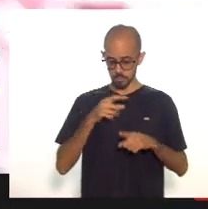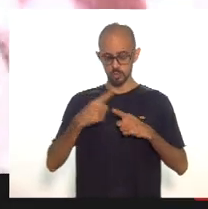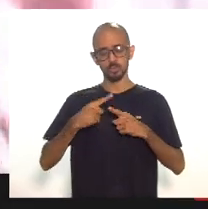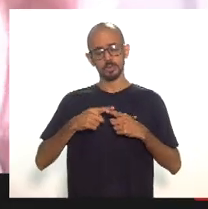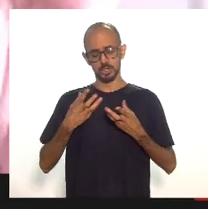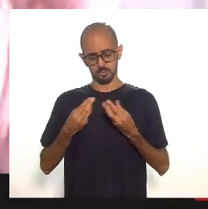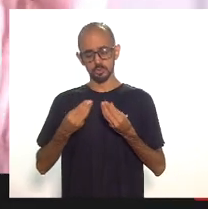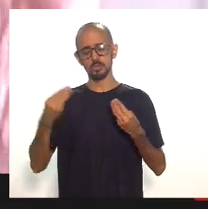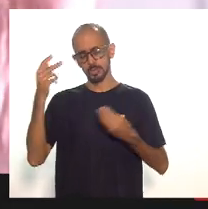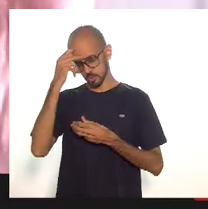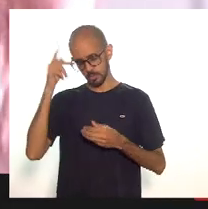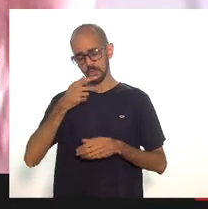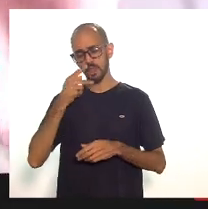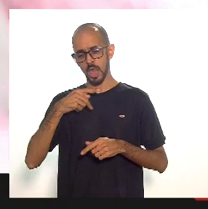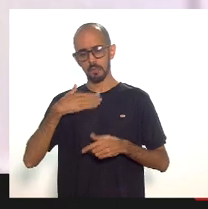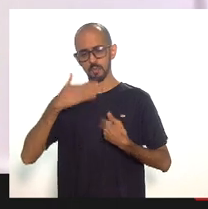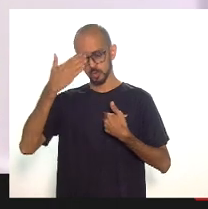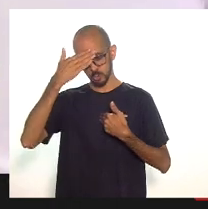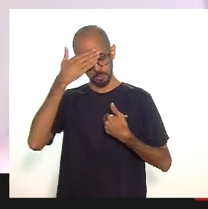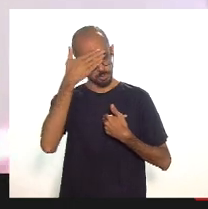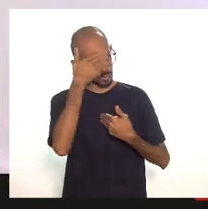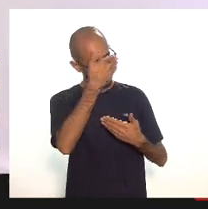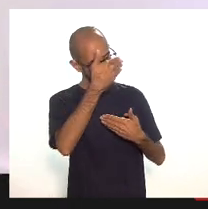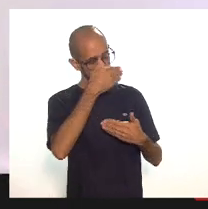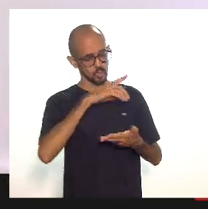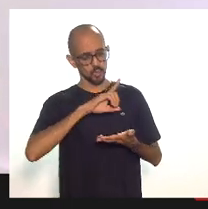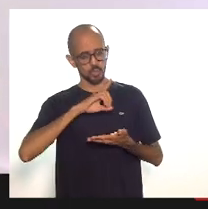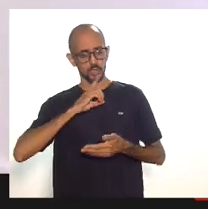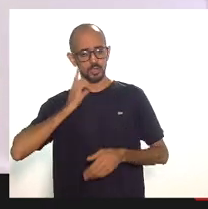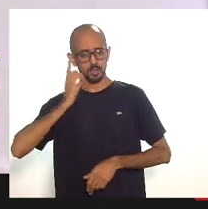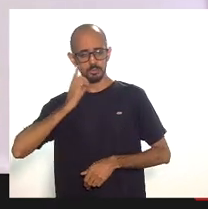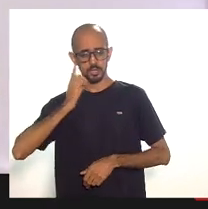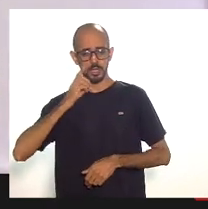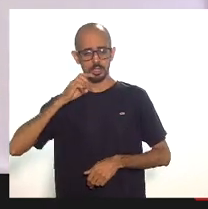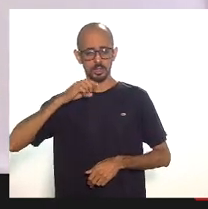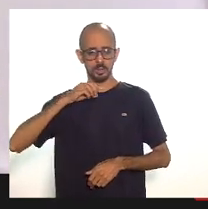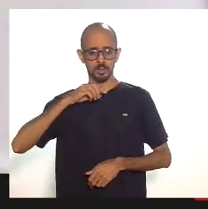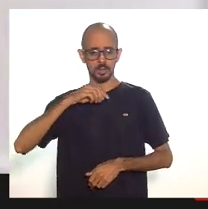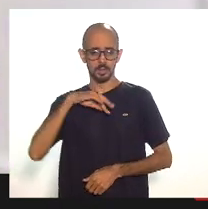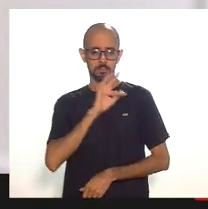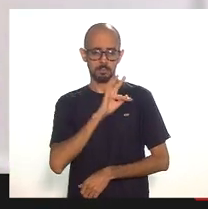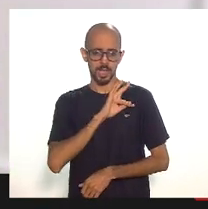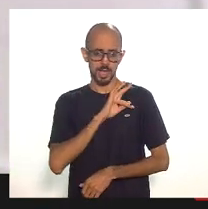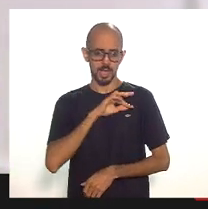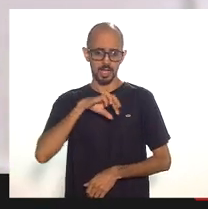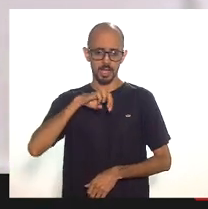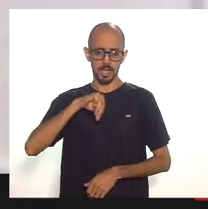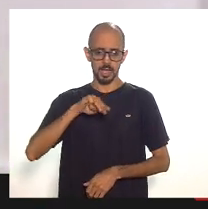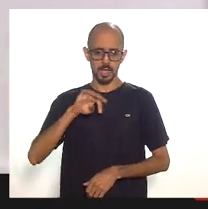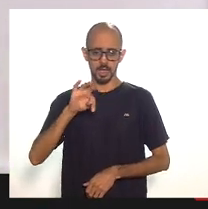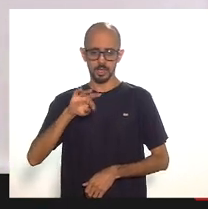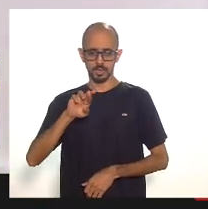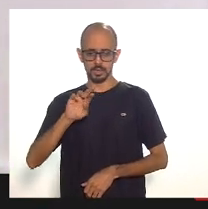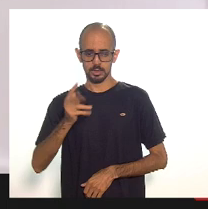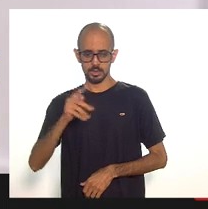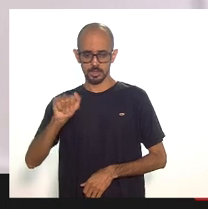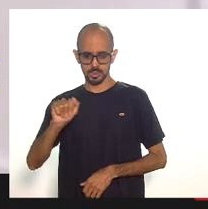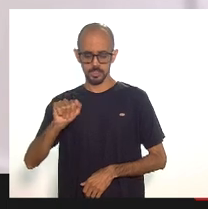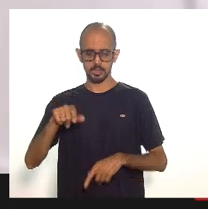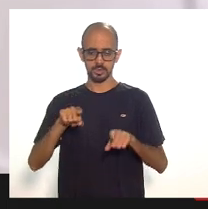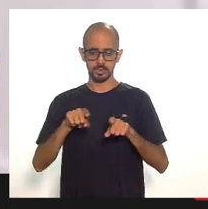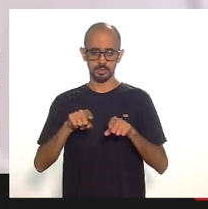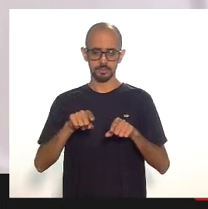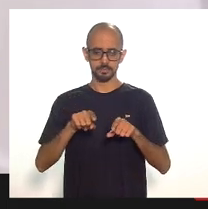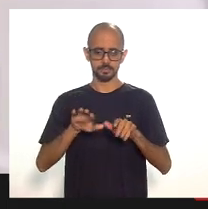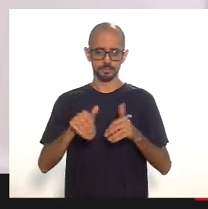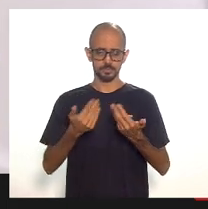falar. Obrigada, doutora Marta, a deputada Marta Rocha, pelo convite, pela oportunidade. Obrigada a todos.